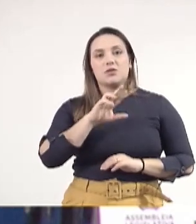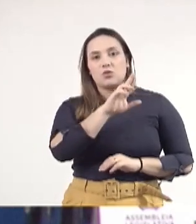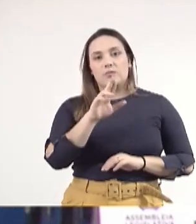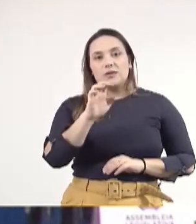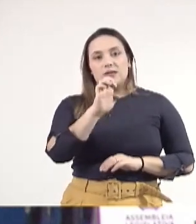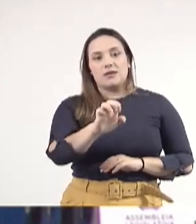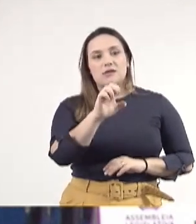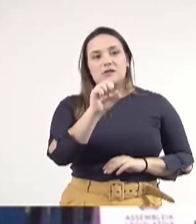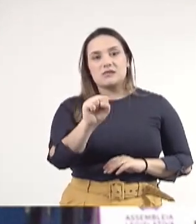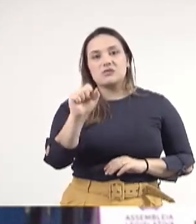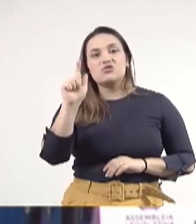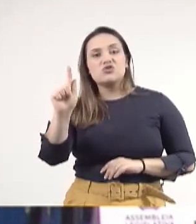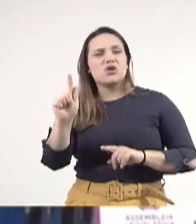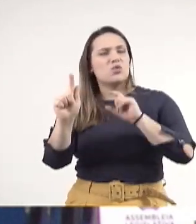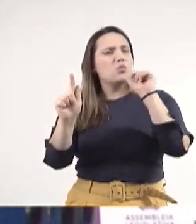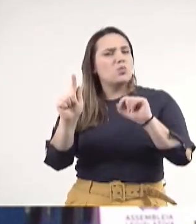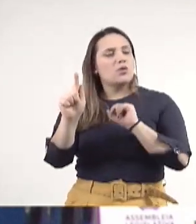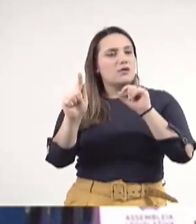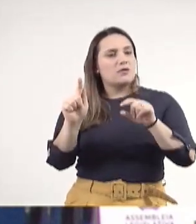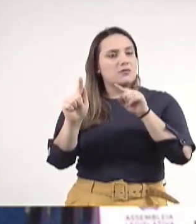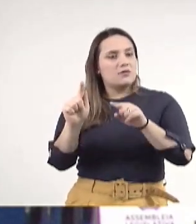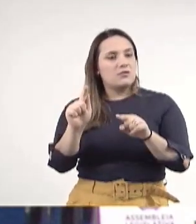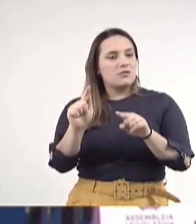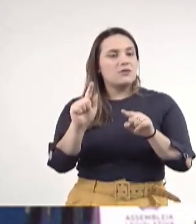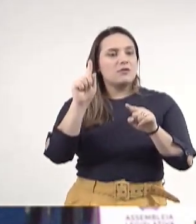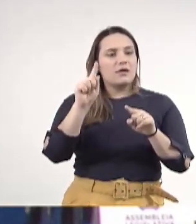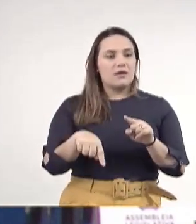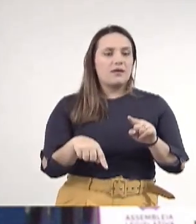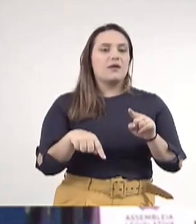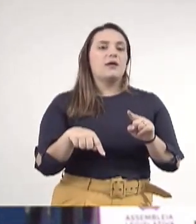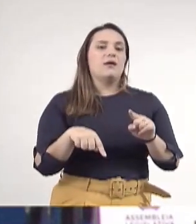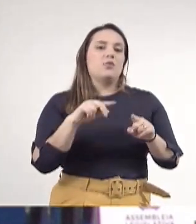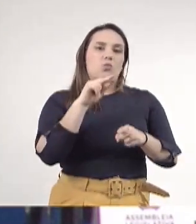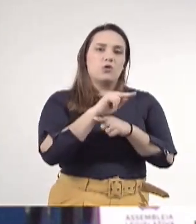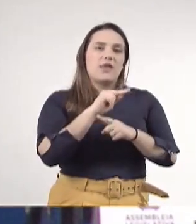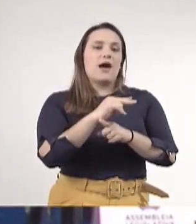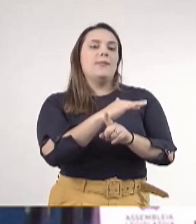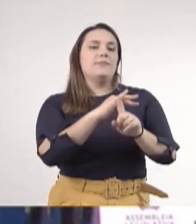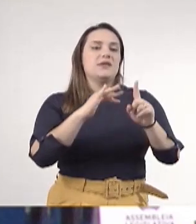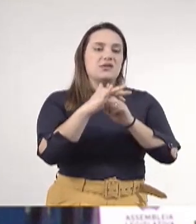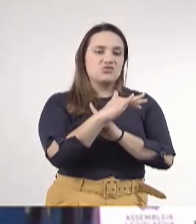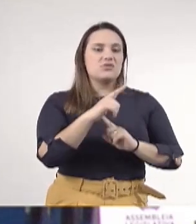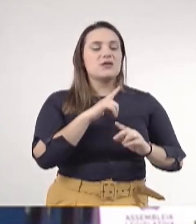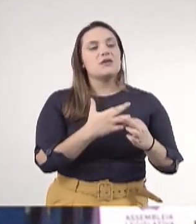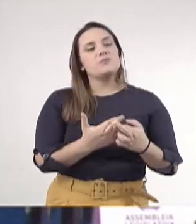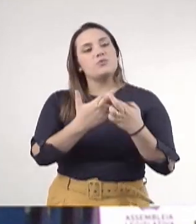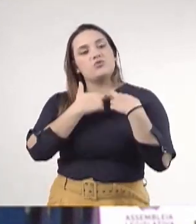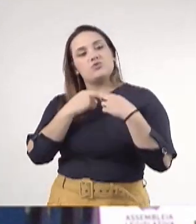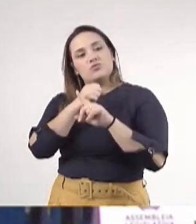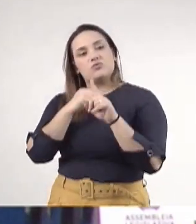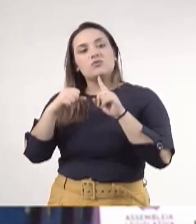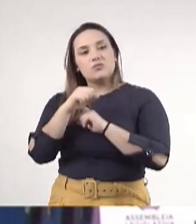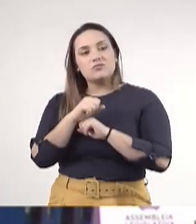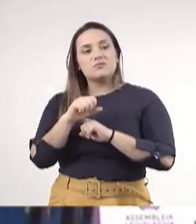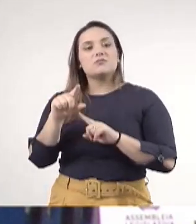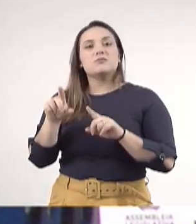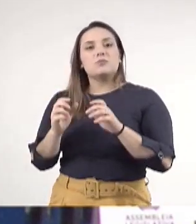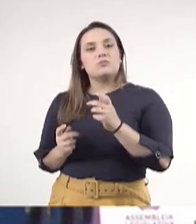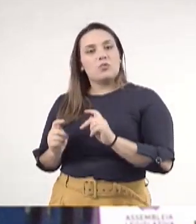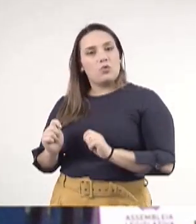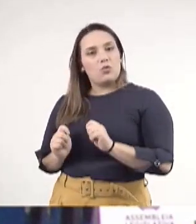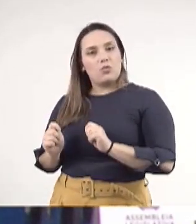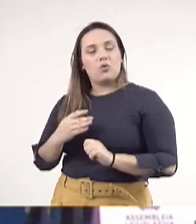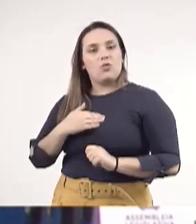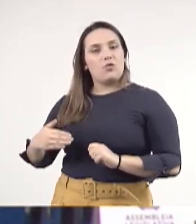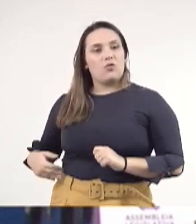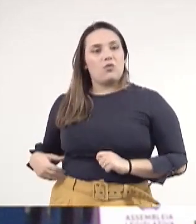ESG, que nada mais é do que ambientalmente sustentável, com responsabilidade social e com governança. Seriam